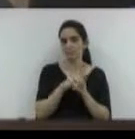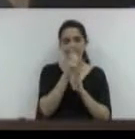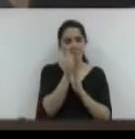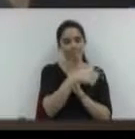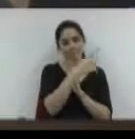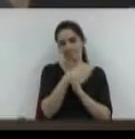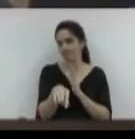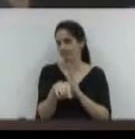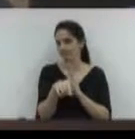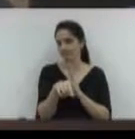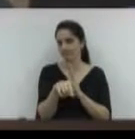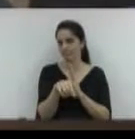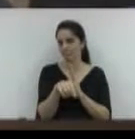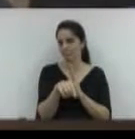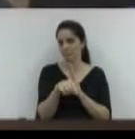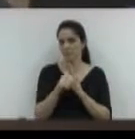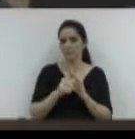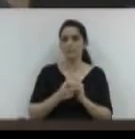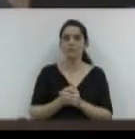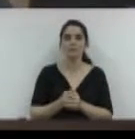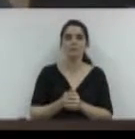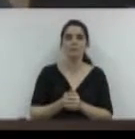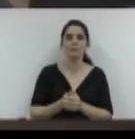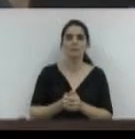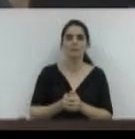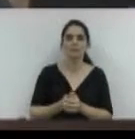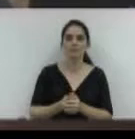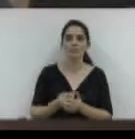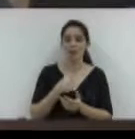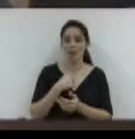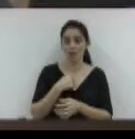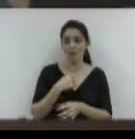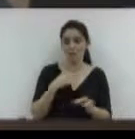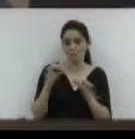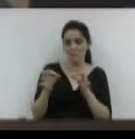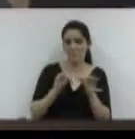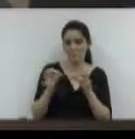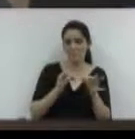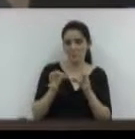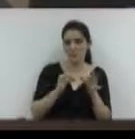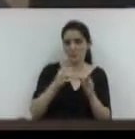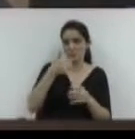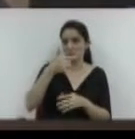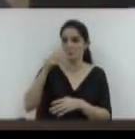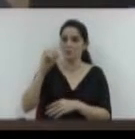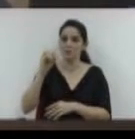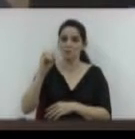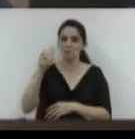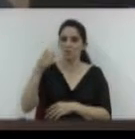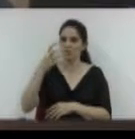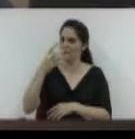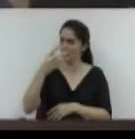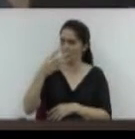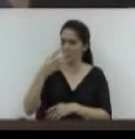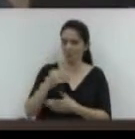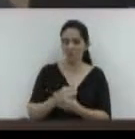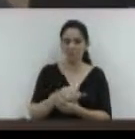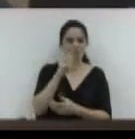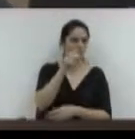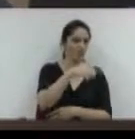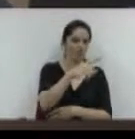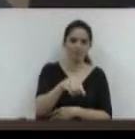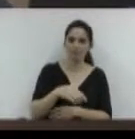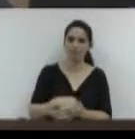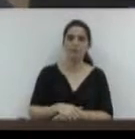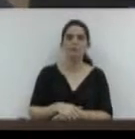da linguinha das crianças. Eu fiz um projeto em 2014 que foi negado. Tá um clima